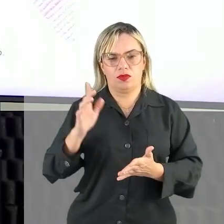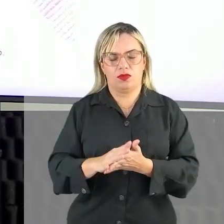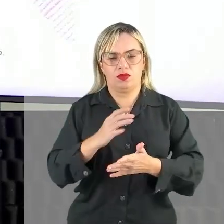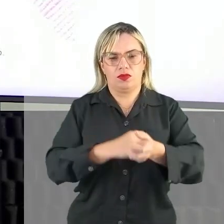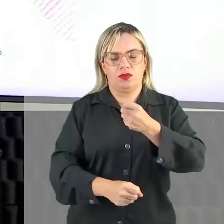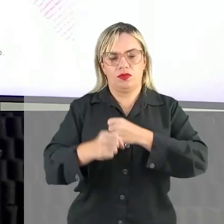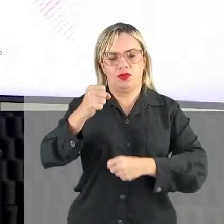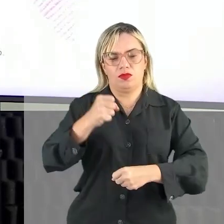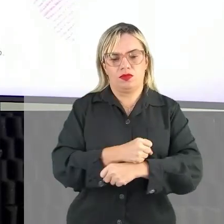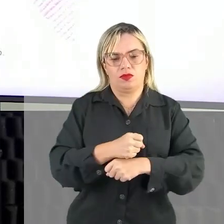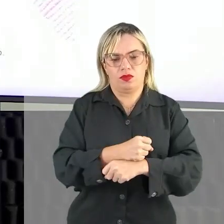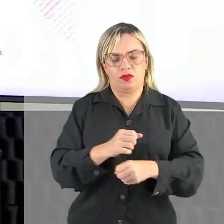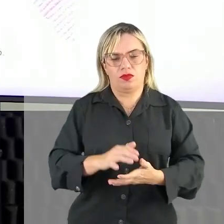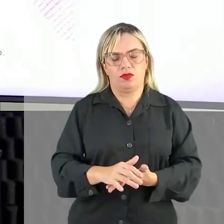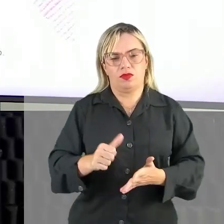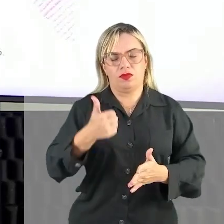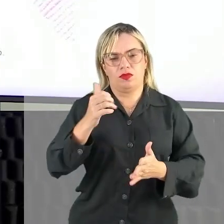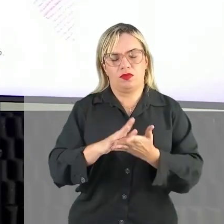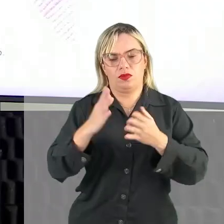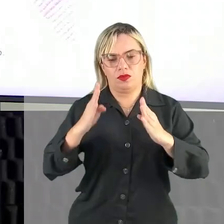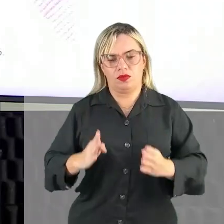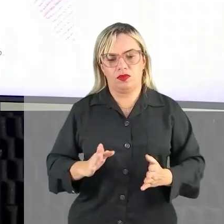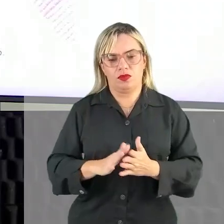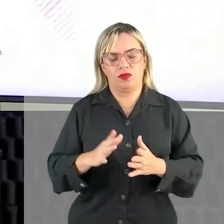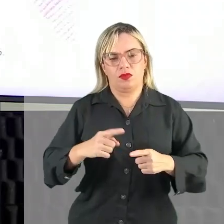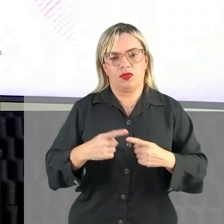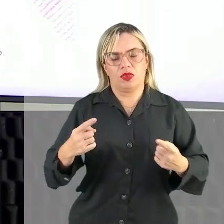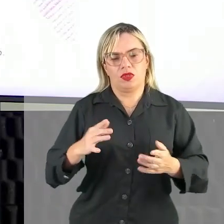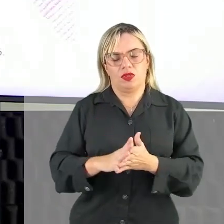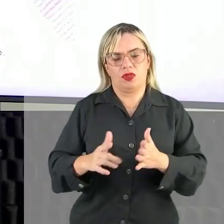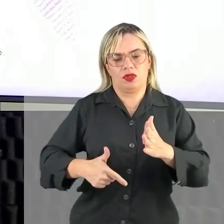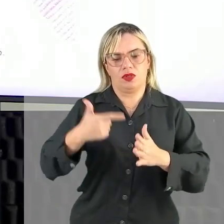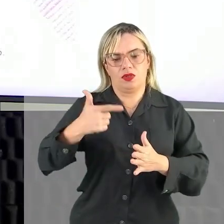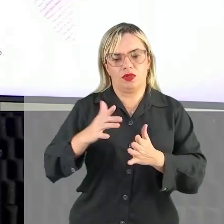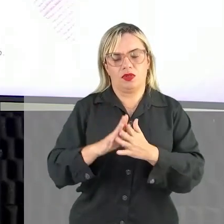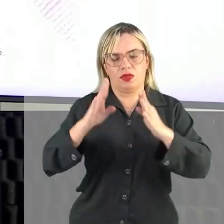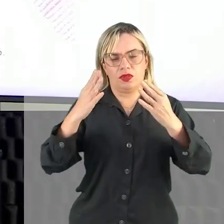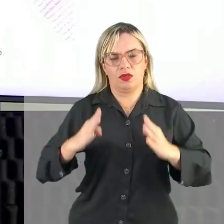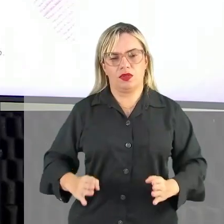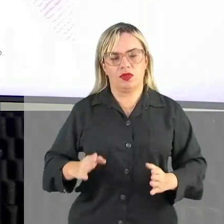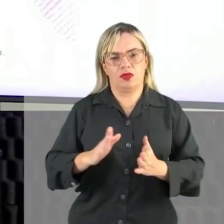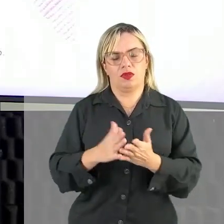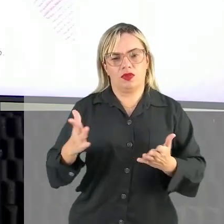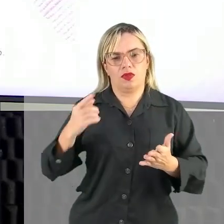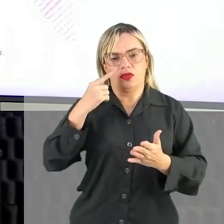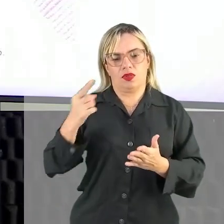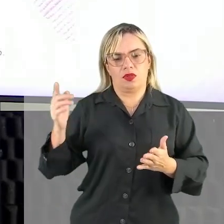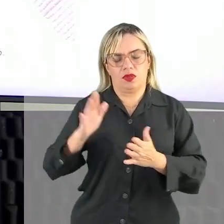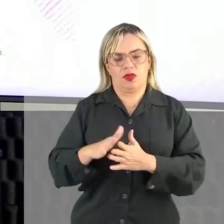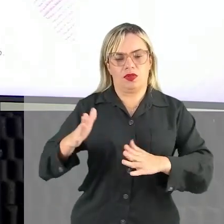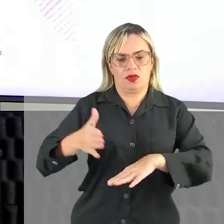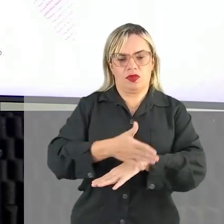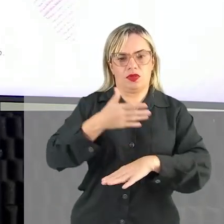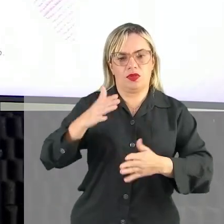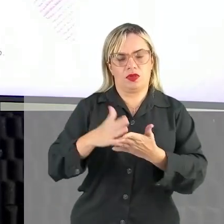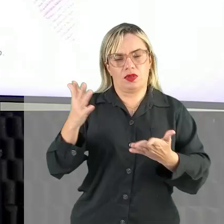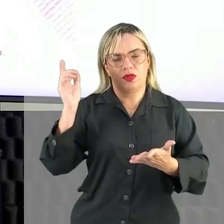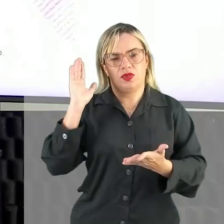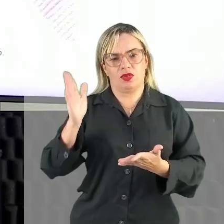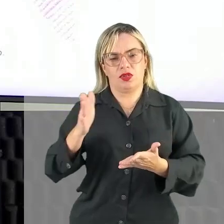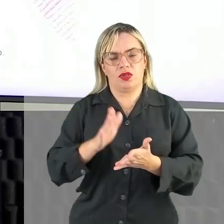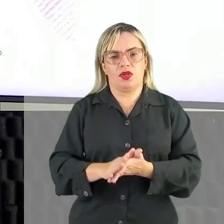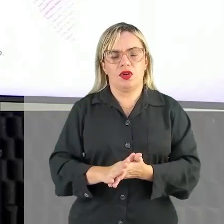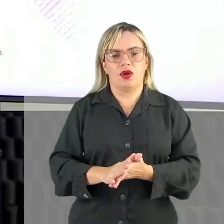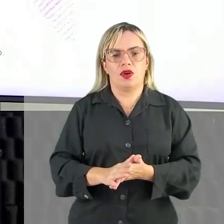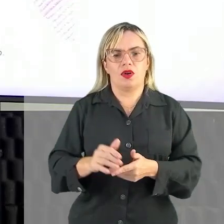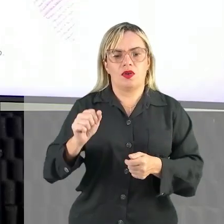utilizando em primeira análise mas em segunda análise ele fica mais encorpado aqui porque se pressupõe que você já fez uma outra análise olha